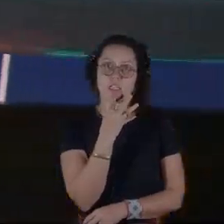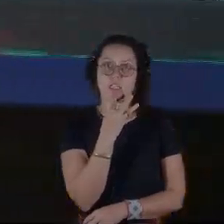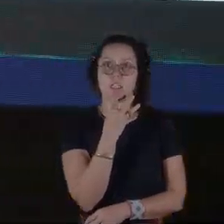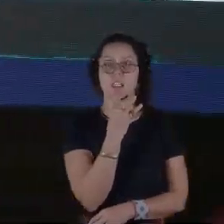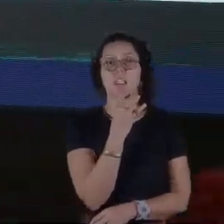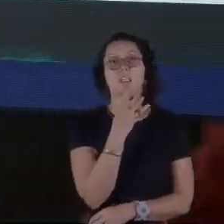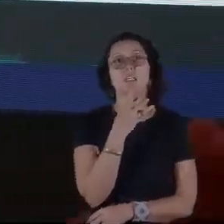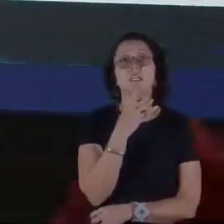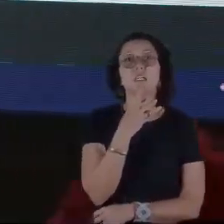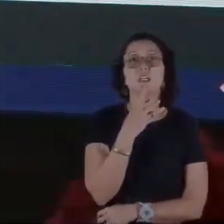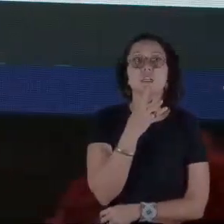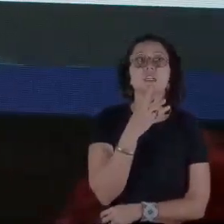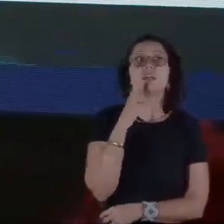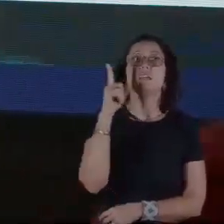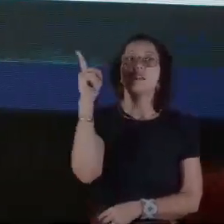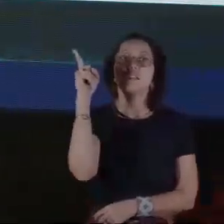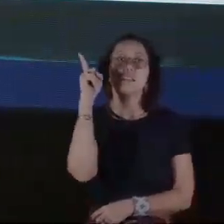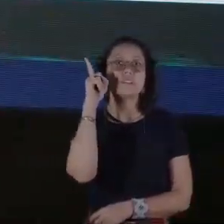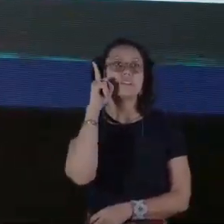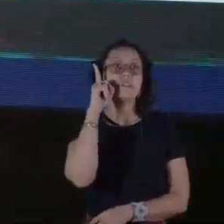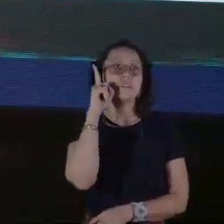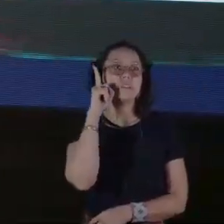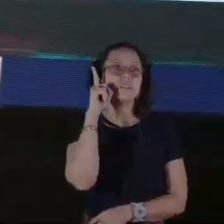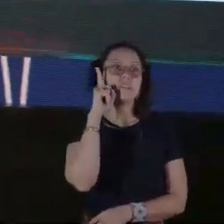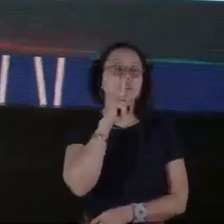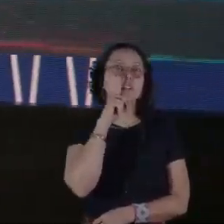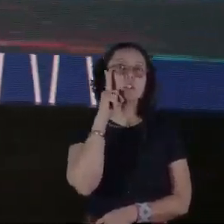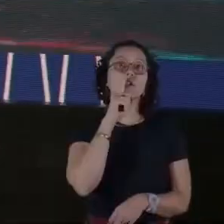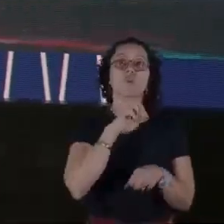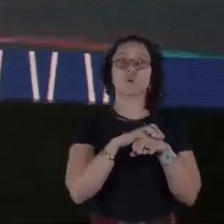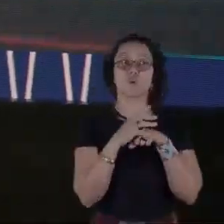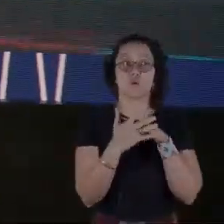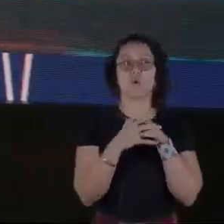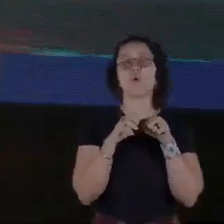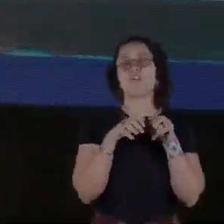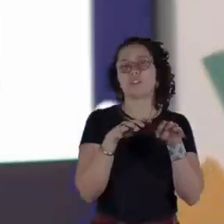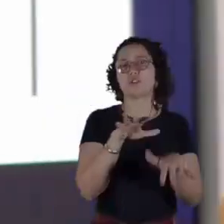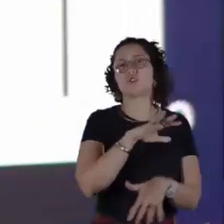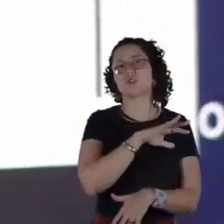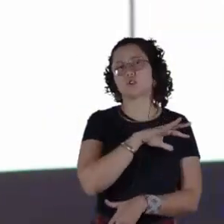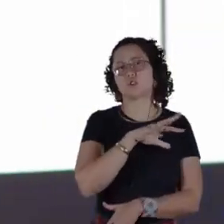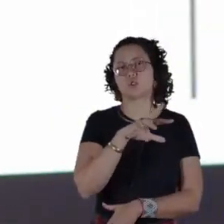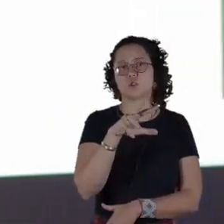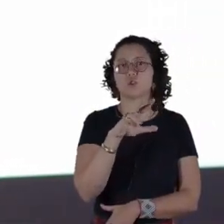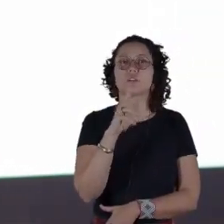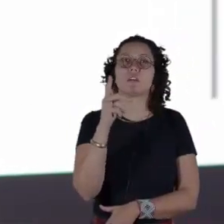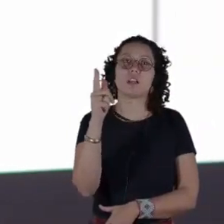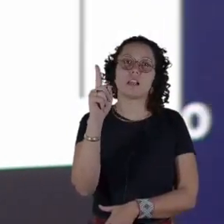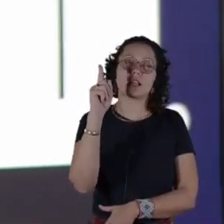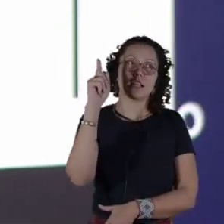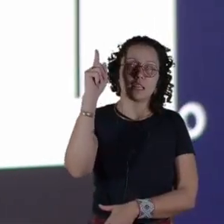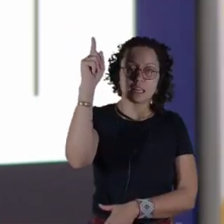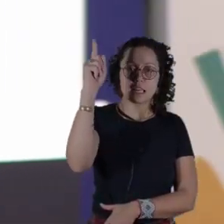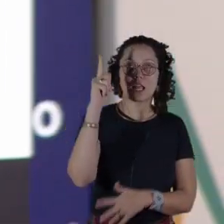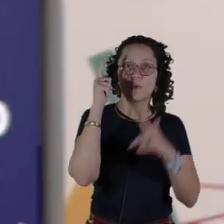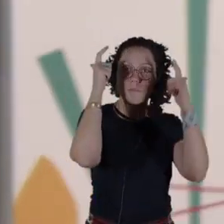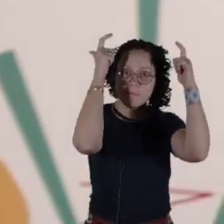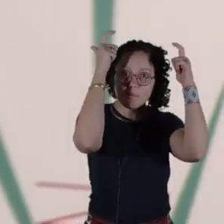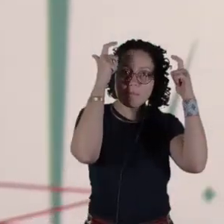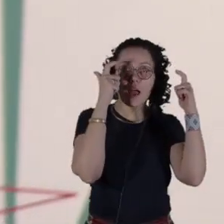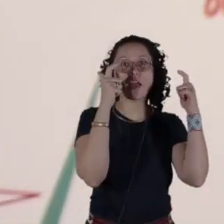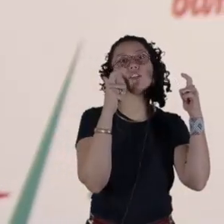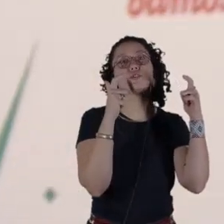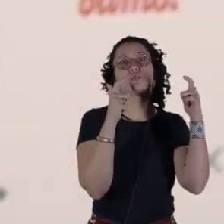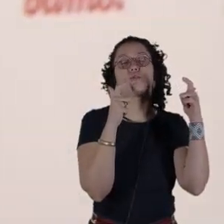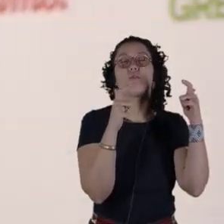a menina dos Estados Unidos, ela desceu de Covid, todos os Greys de México, todos os lados temos.